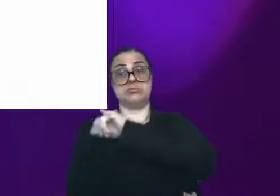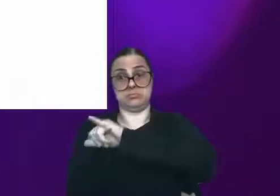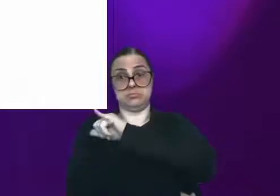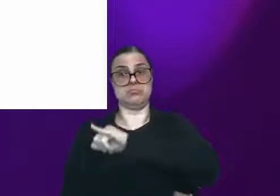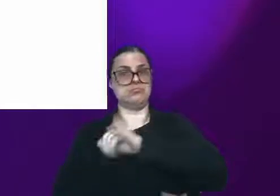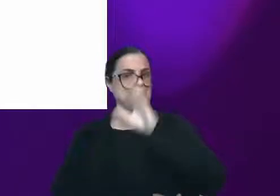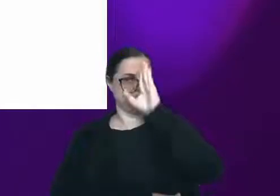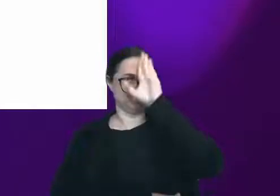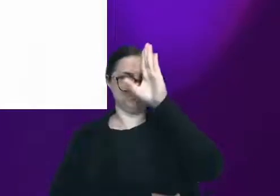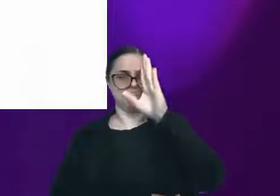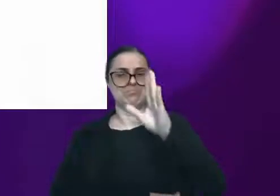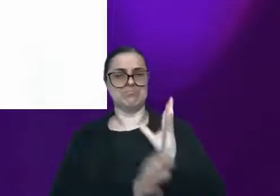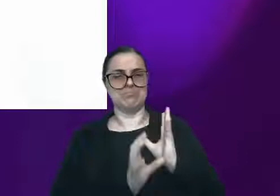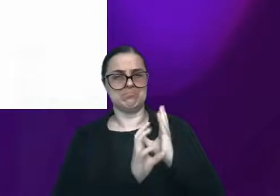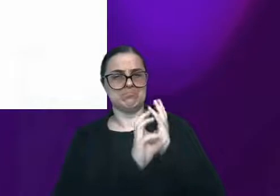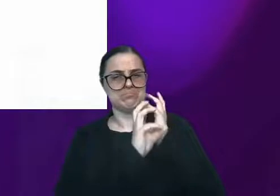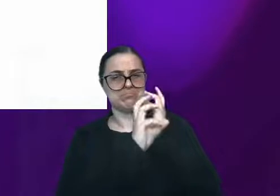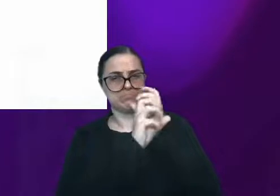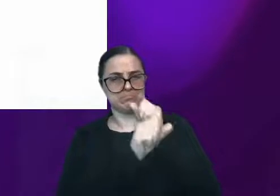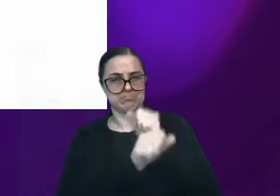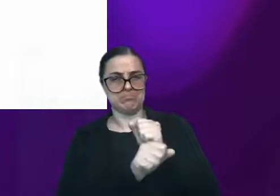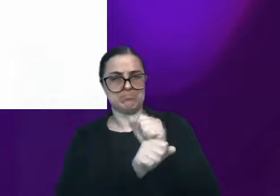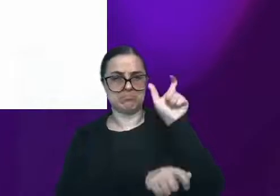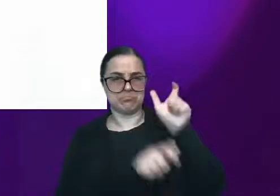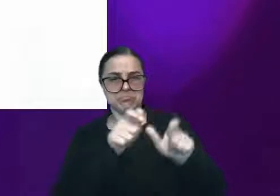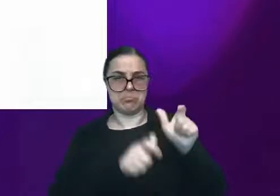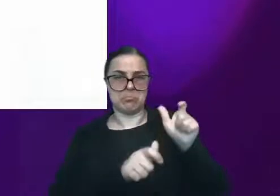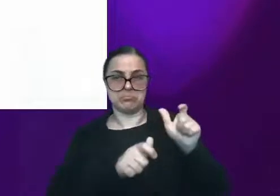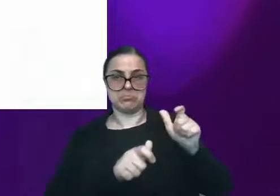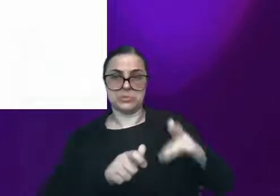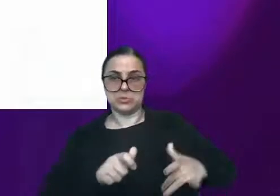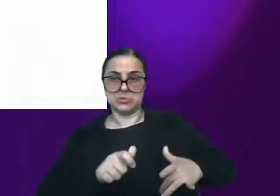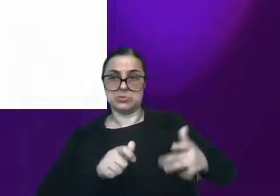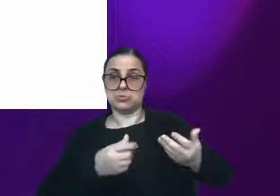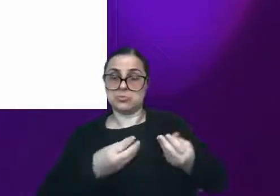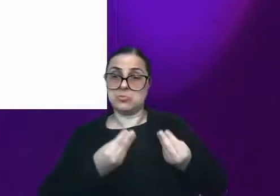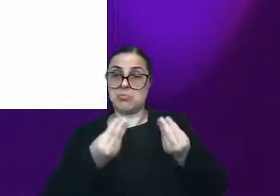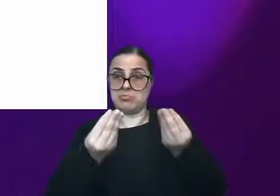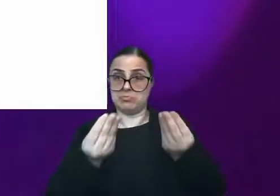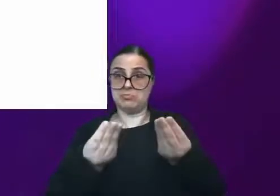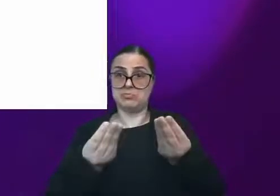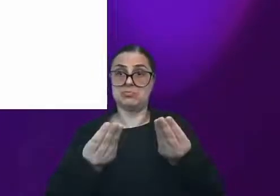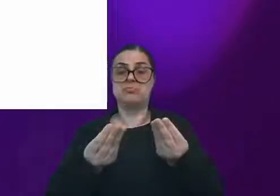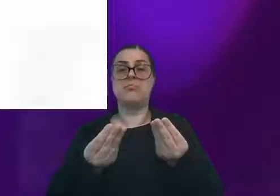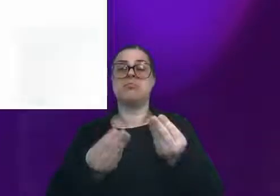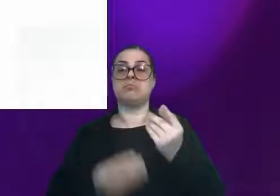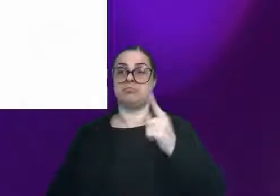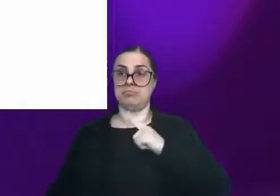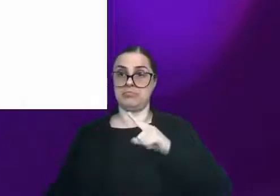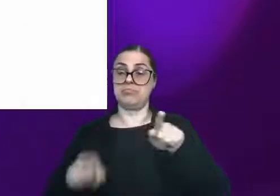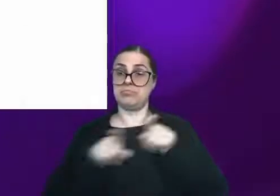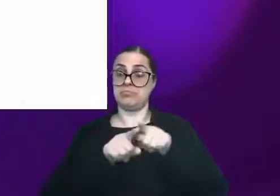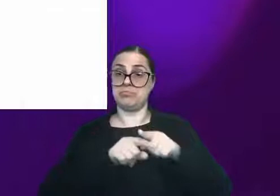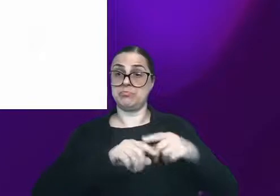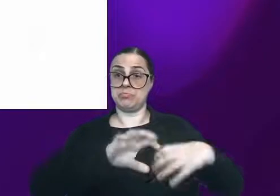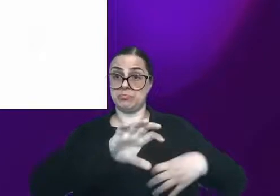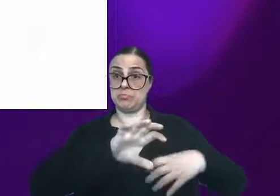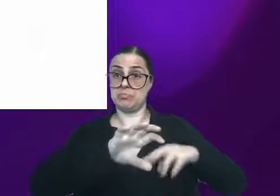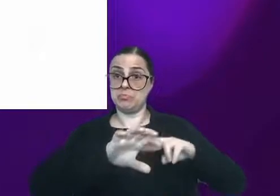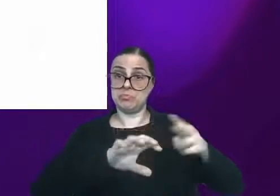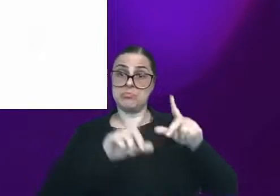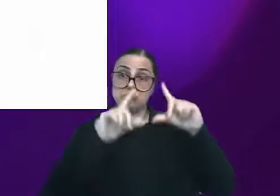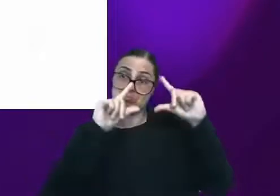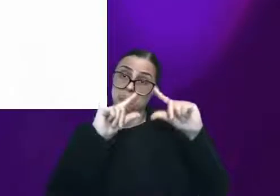numéricos absolutos. Então, houve uma diminuição do número de transplantes hepáticos por conta